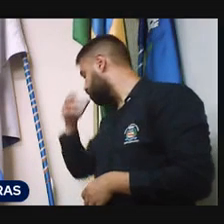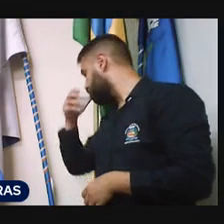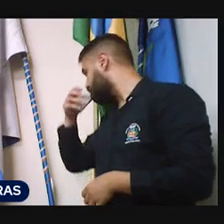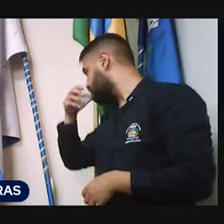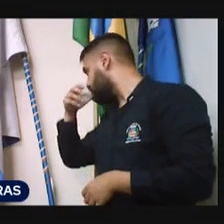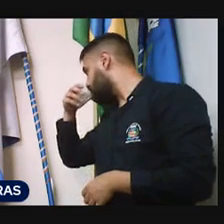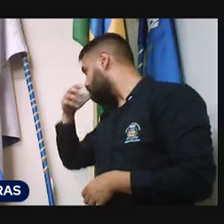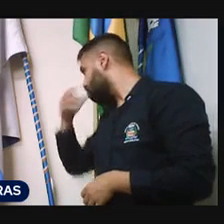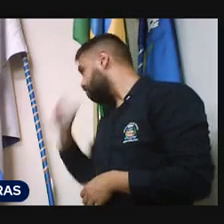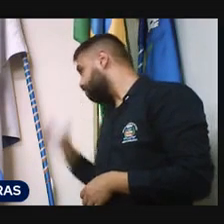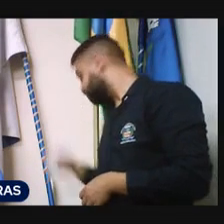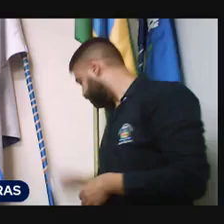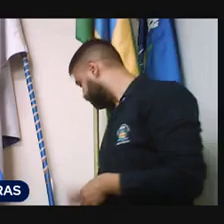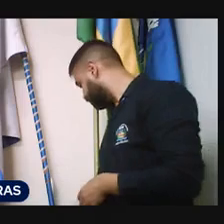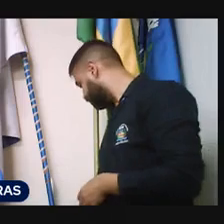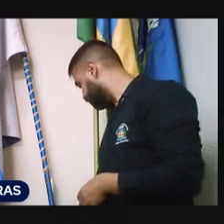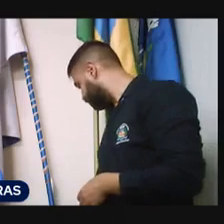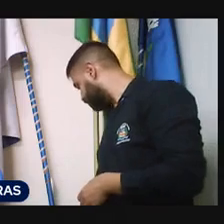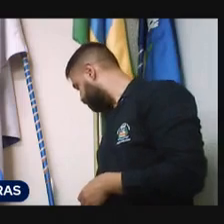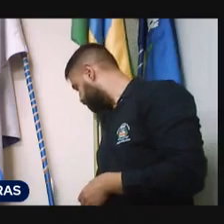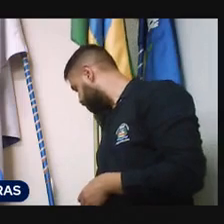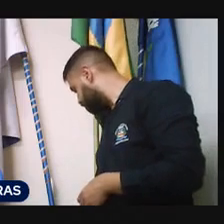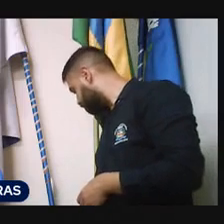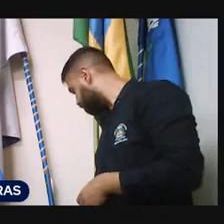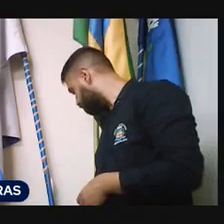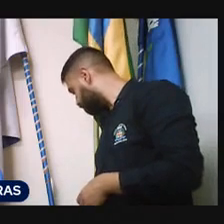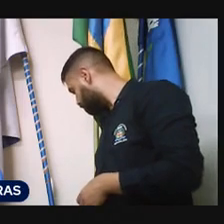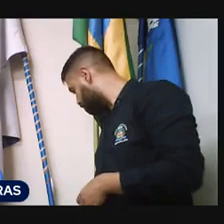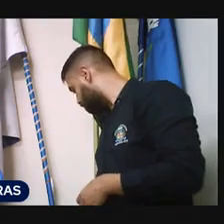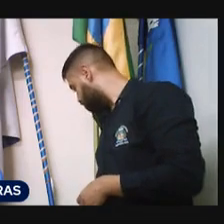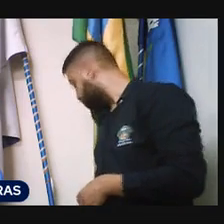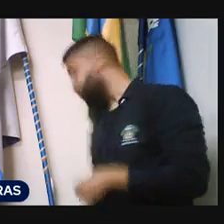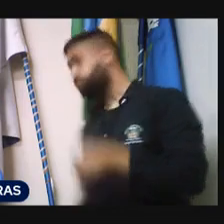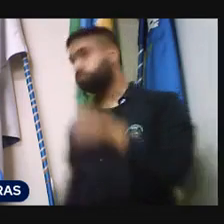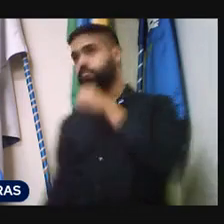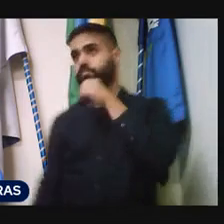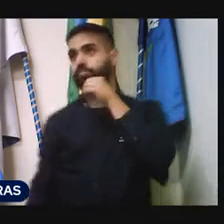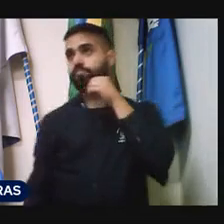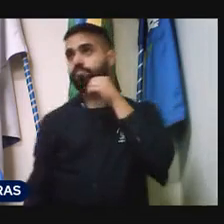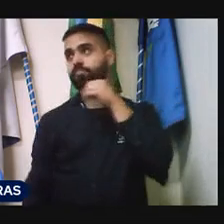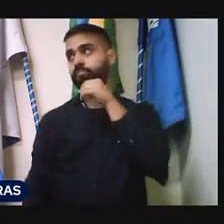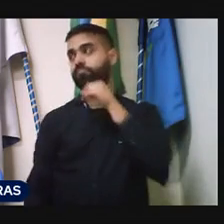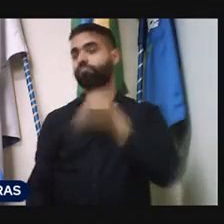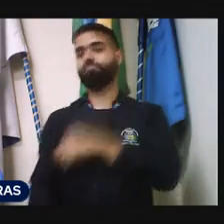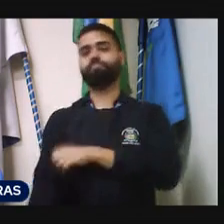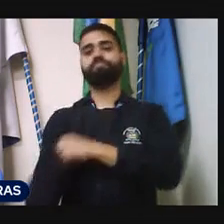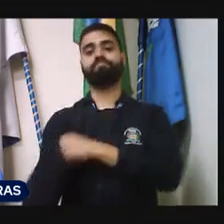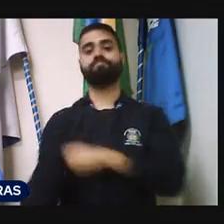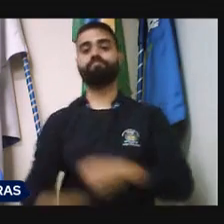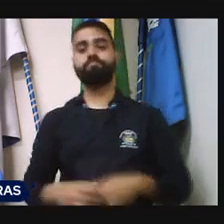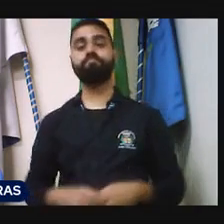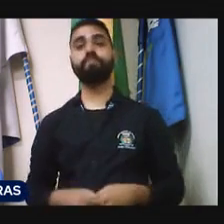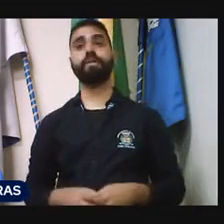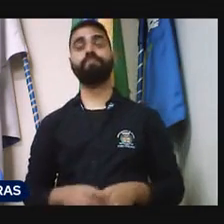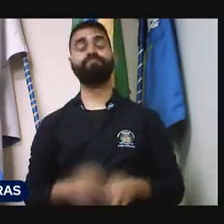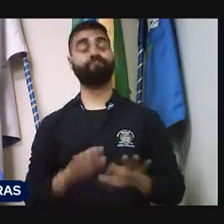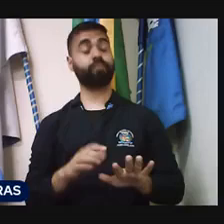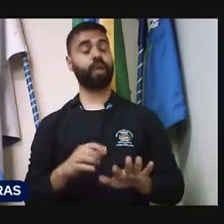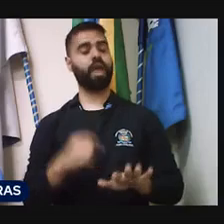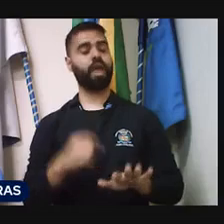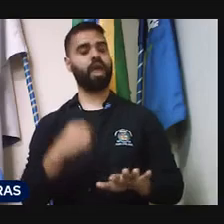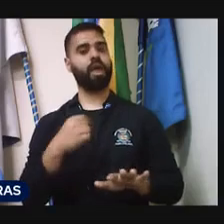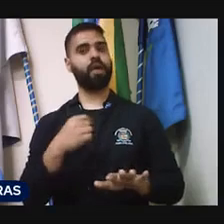e eu já tive uma reunião com o senhor acho que a Ana Paula veio e na ocasião